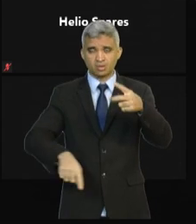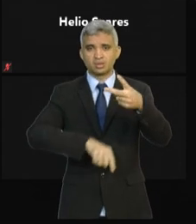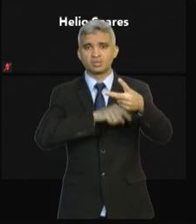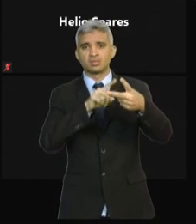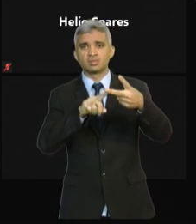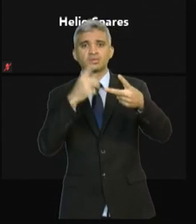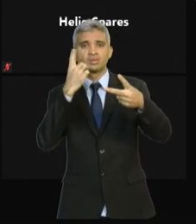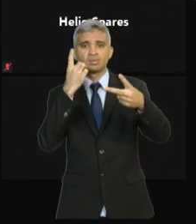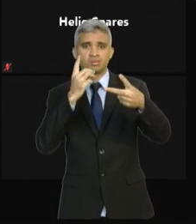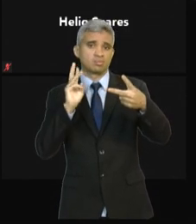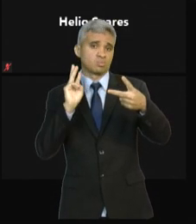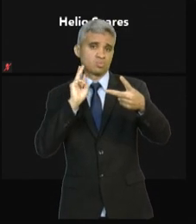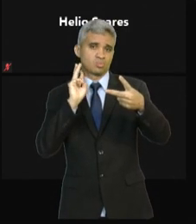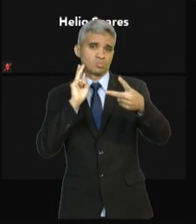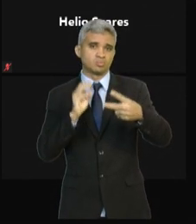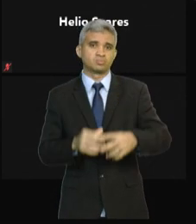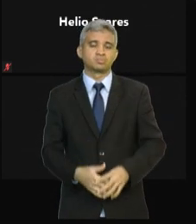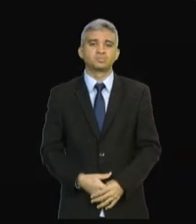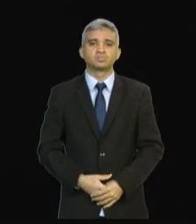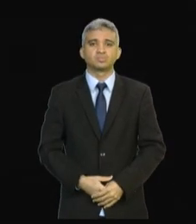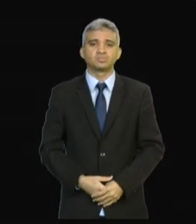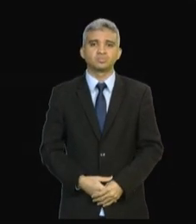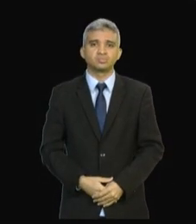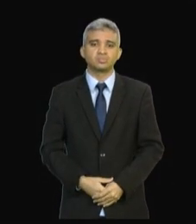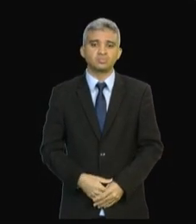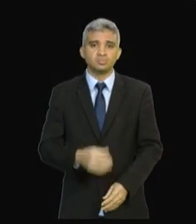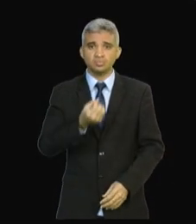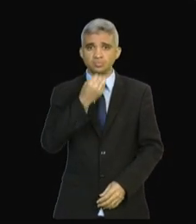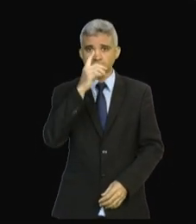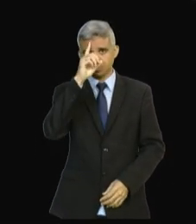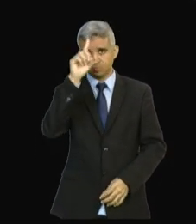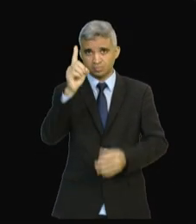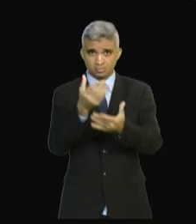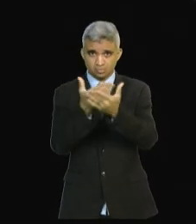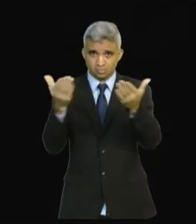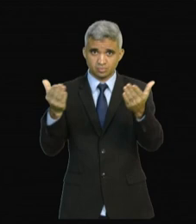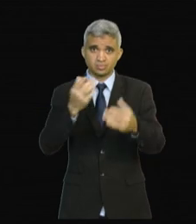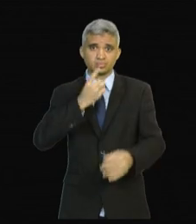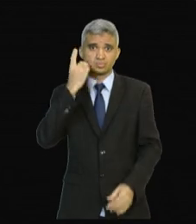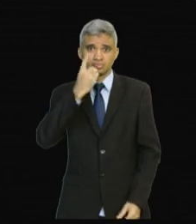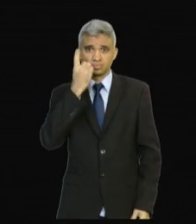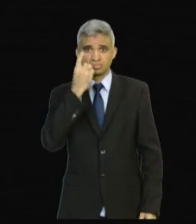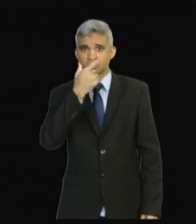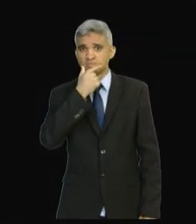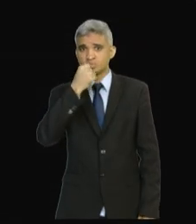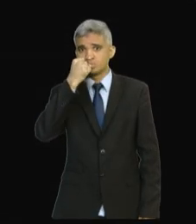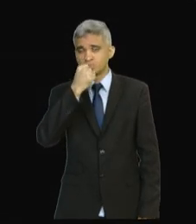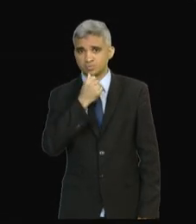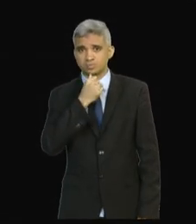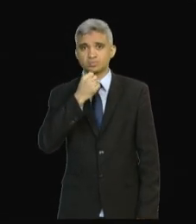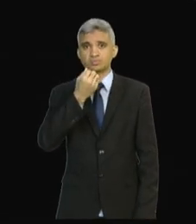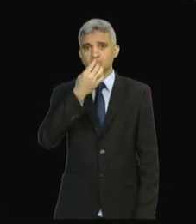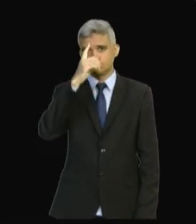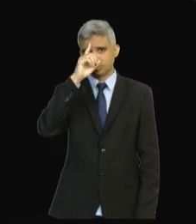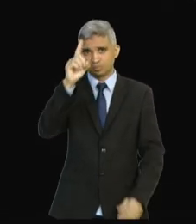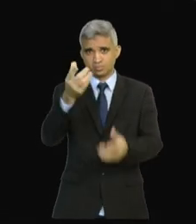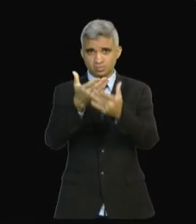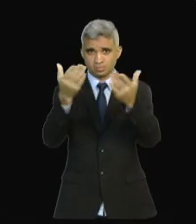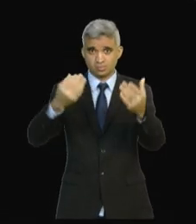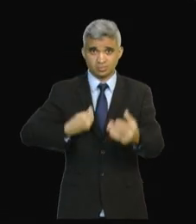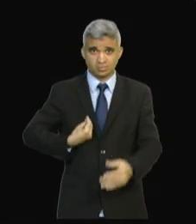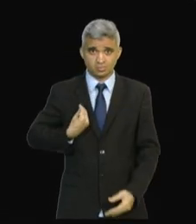Bom dia a todos, senhor presidente, demais deputados e deputadas, bom dia Maranhão. Senhor presidente, eu venho hoje de